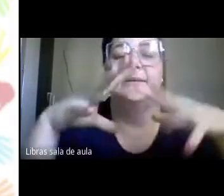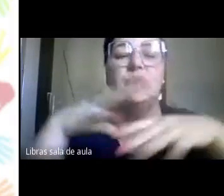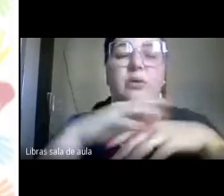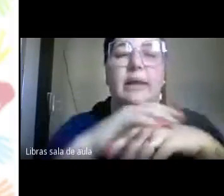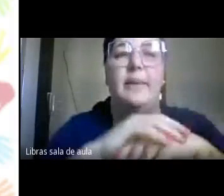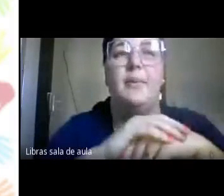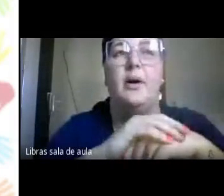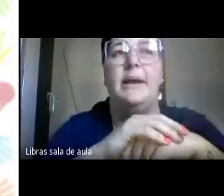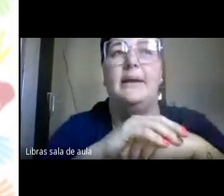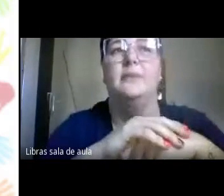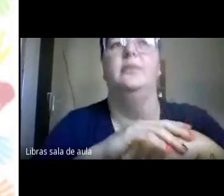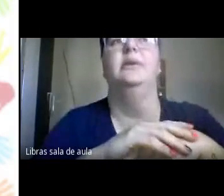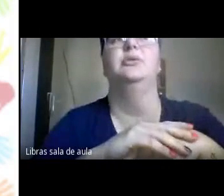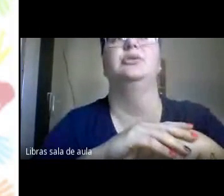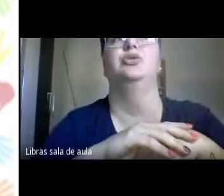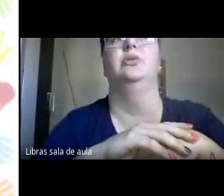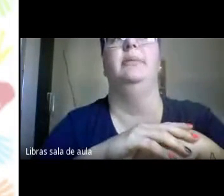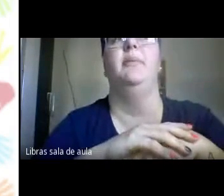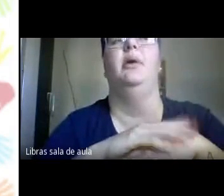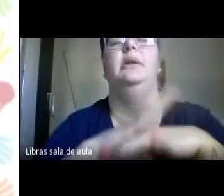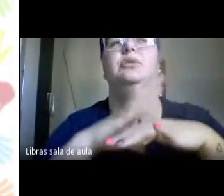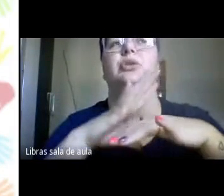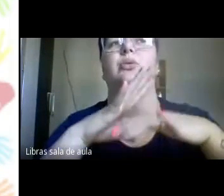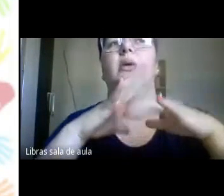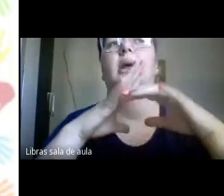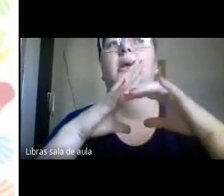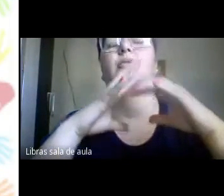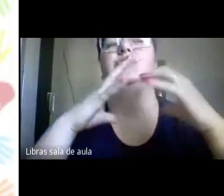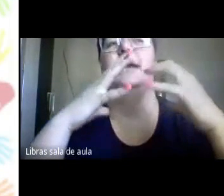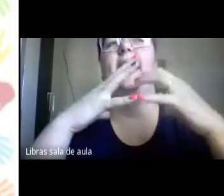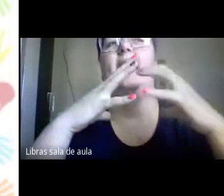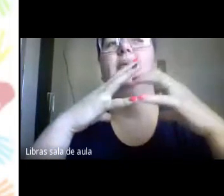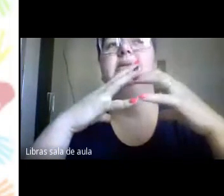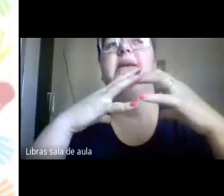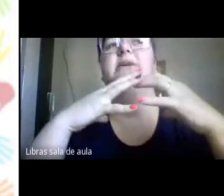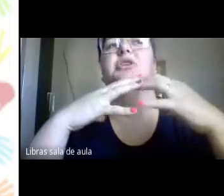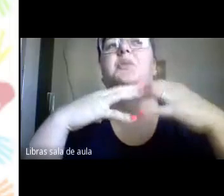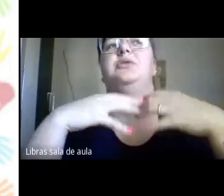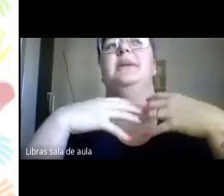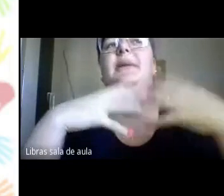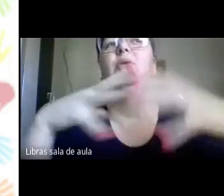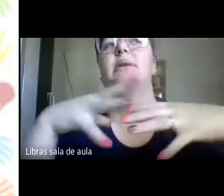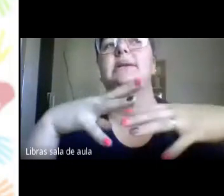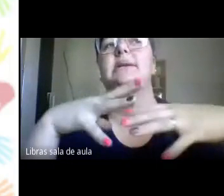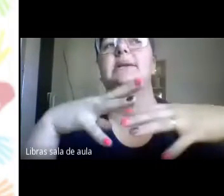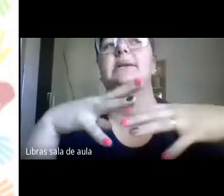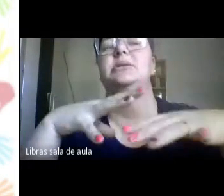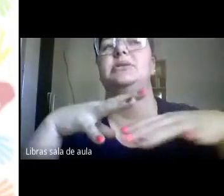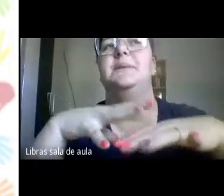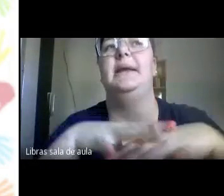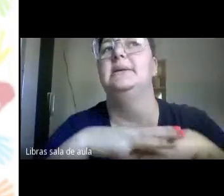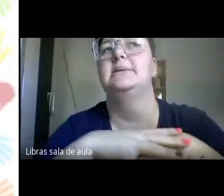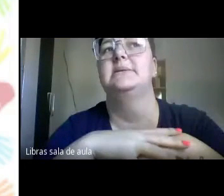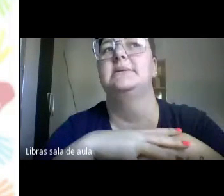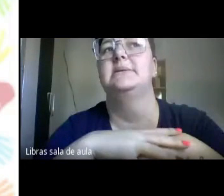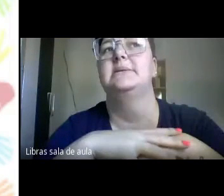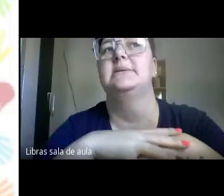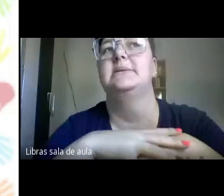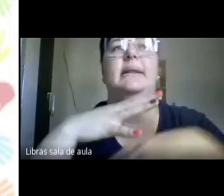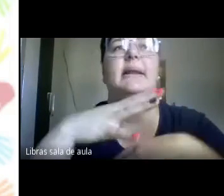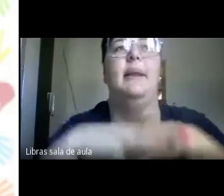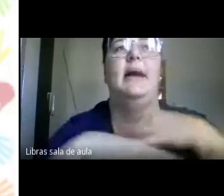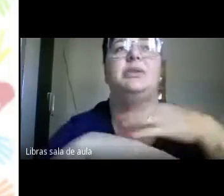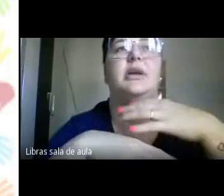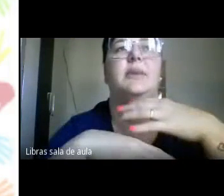aí, esse jogo da memória, quando eu digo jogo da memória, eu digo no geral, assim, que a gente pode usar para todas as disciplinas, né?